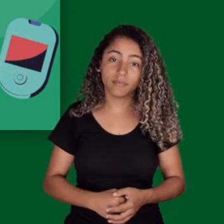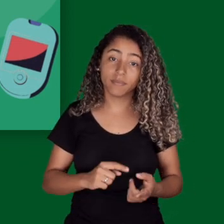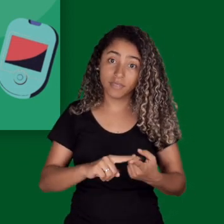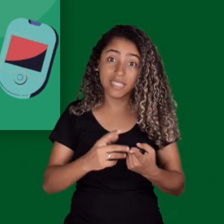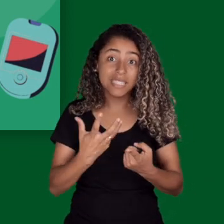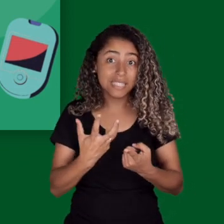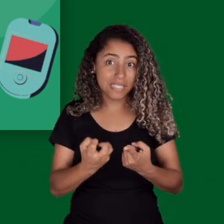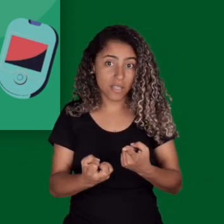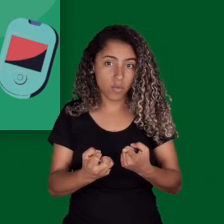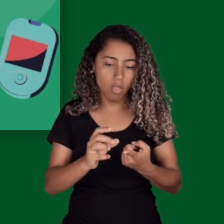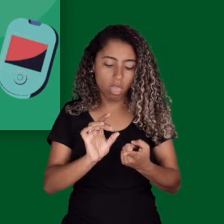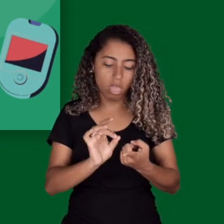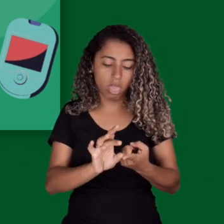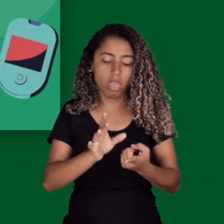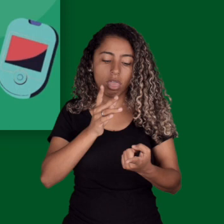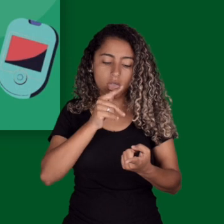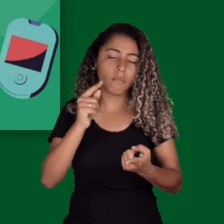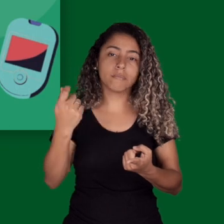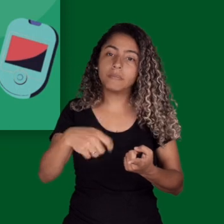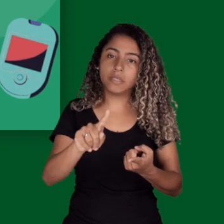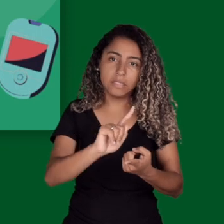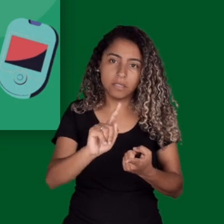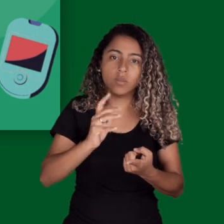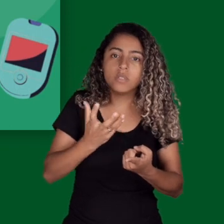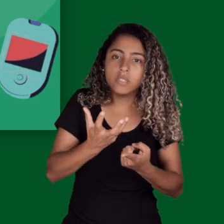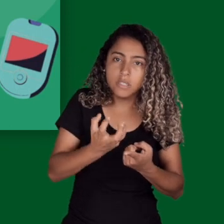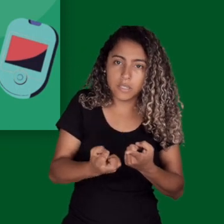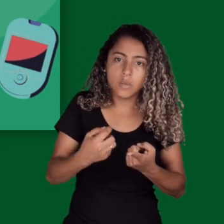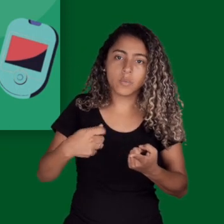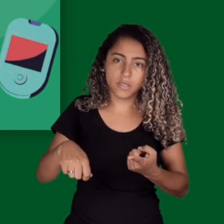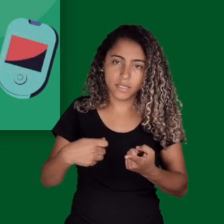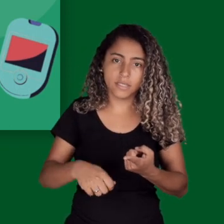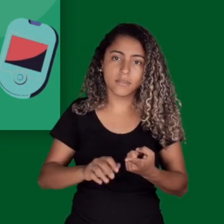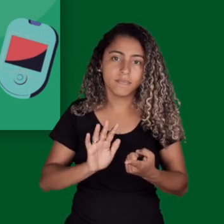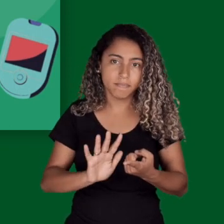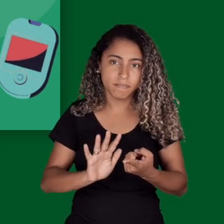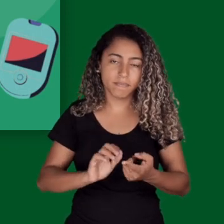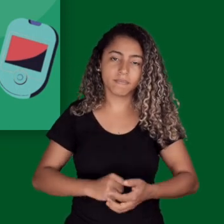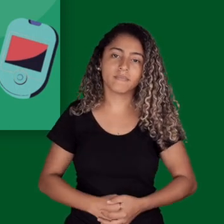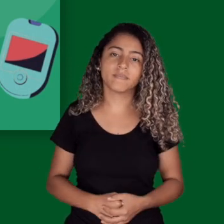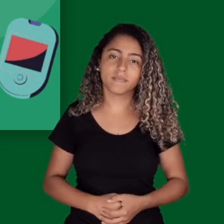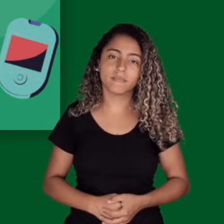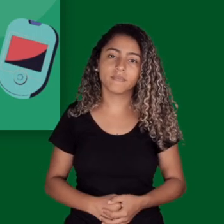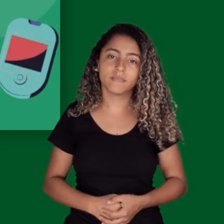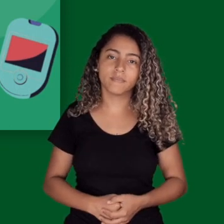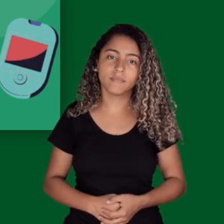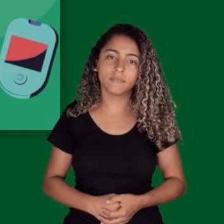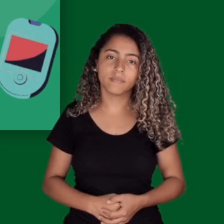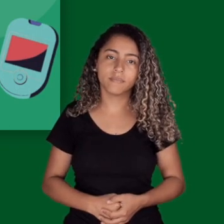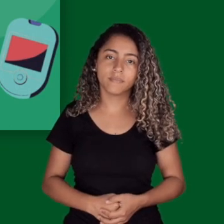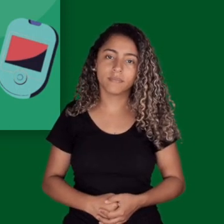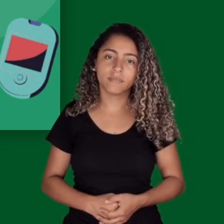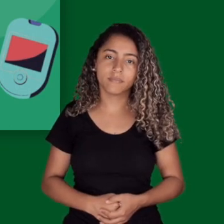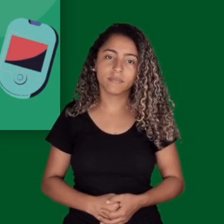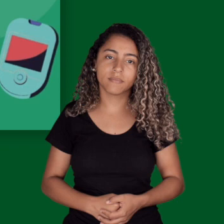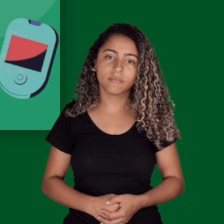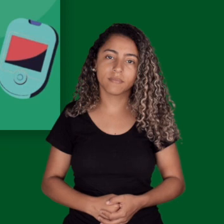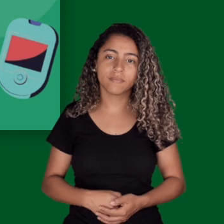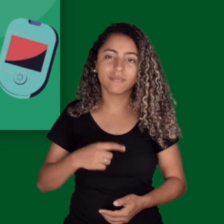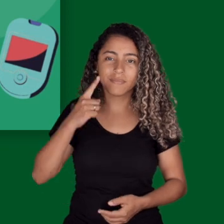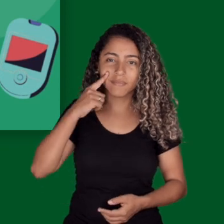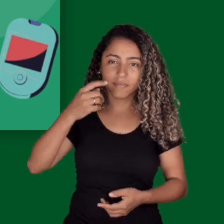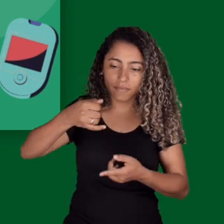Estou esperando secar, porque a mão também não pode estar molhada, não pode estar nem suja nem molhada. E através